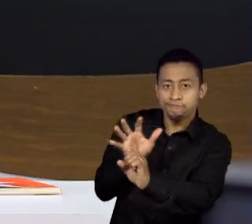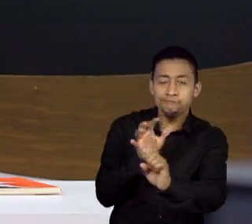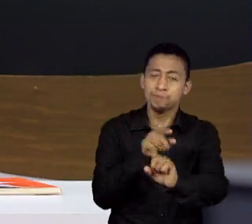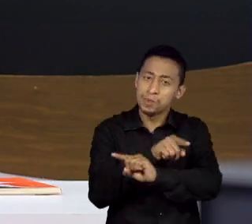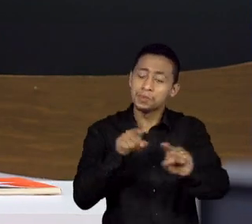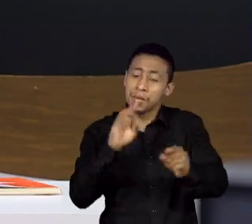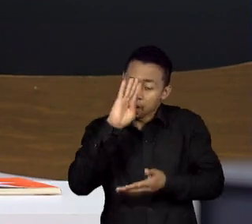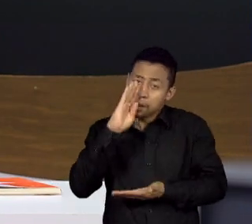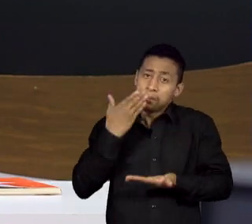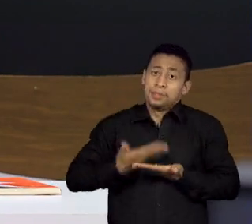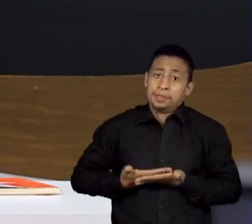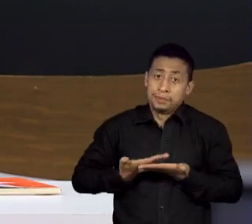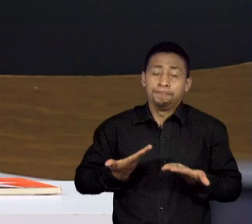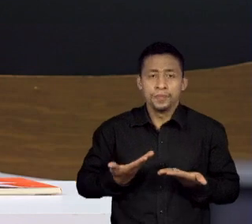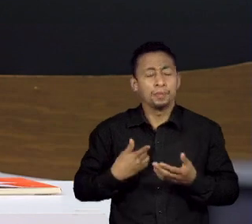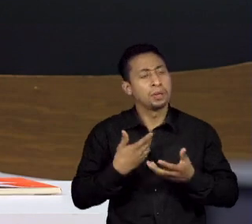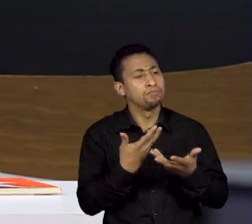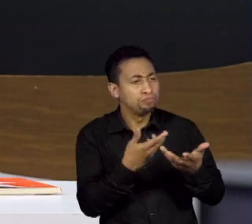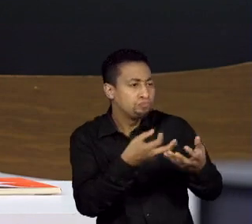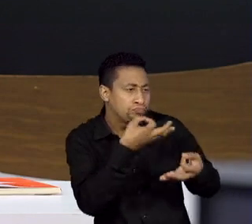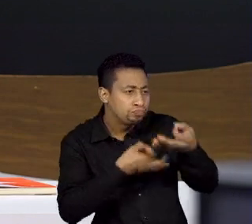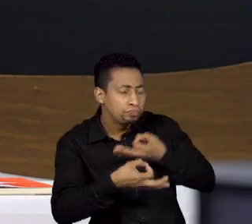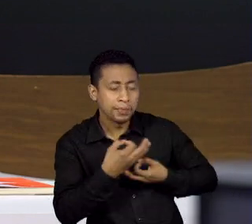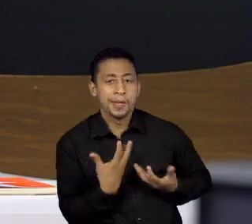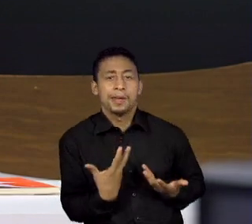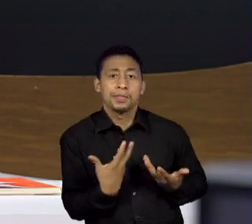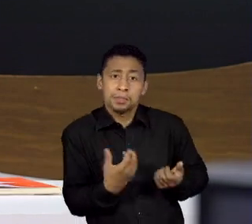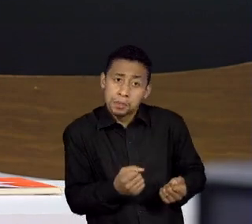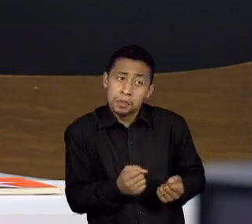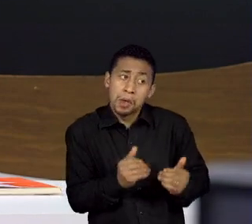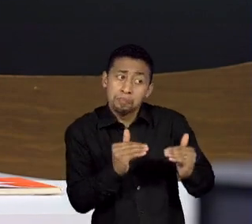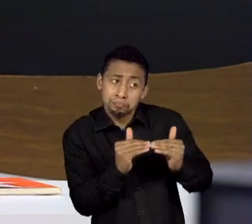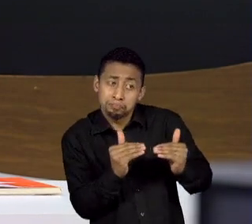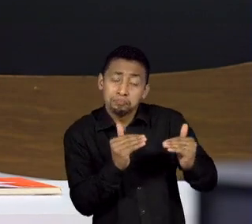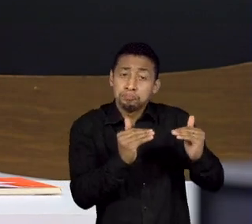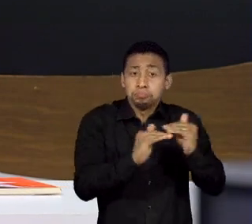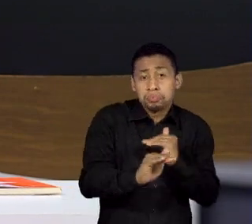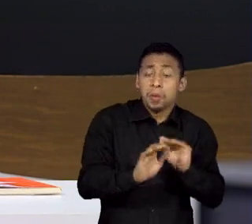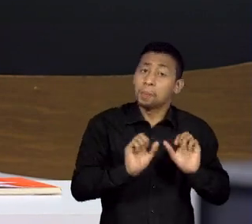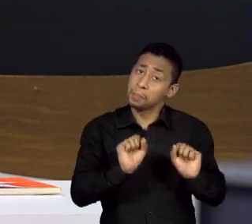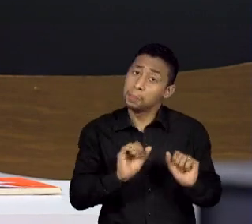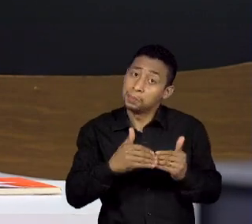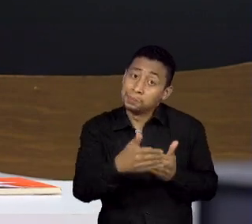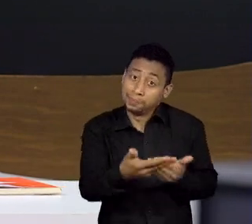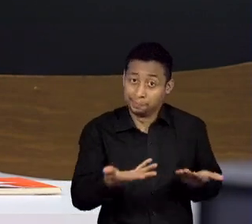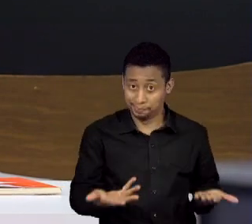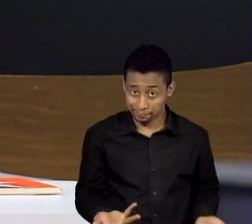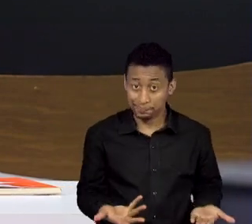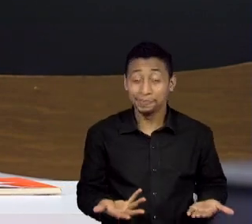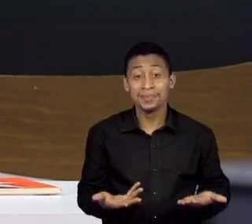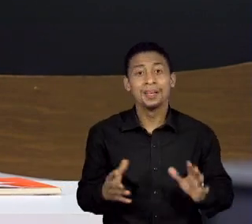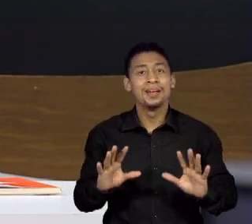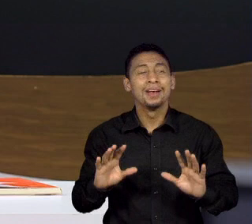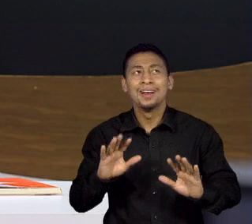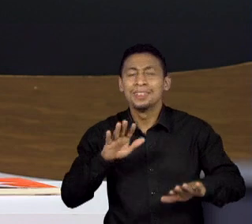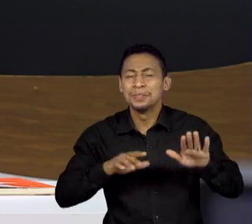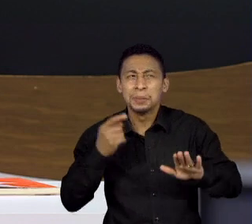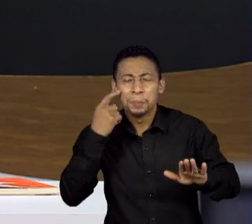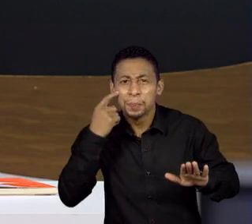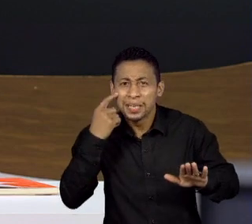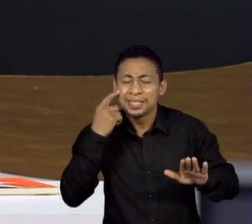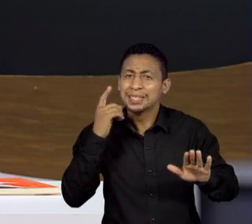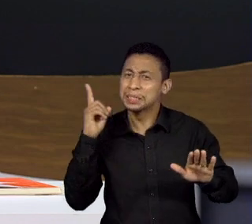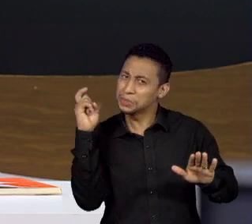e ouvem os argumentos alheios que podem ou não ser por elas acolhidos. Algo assim parece cada vez